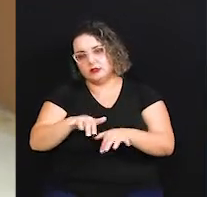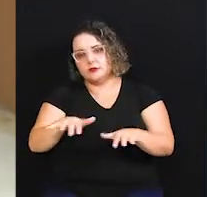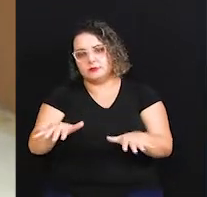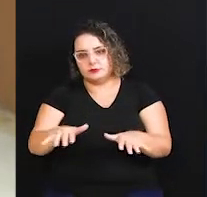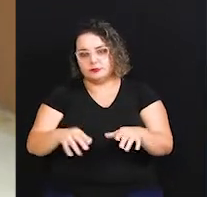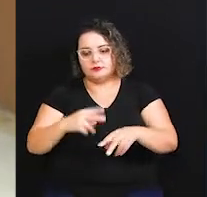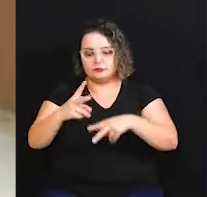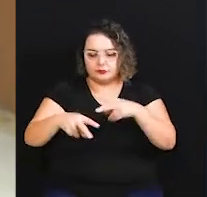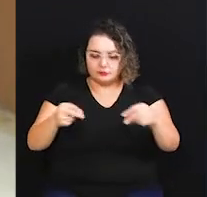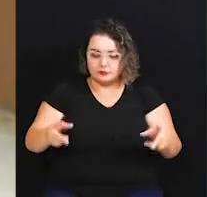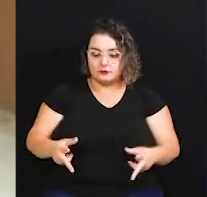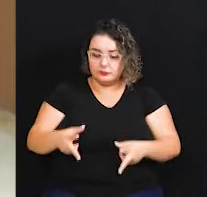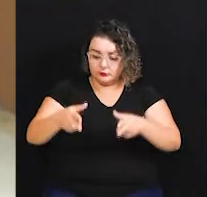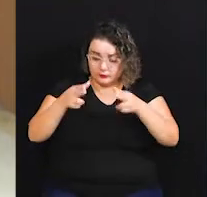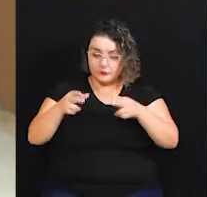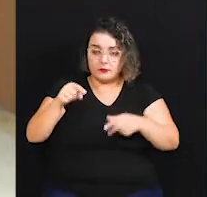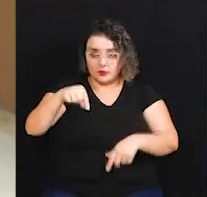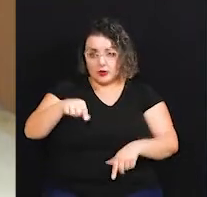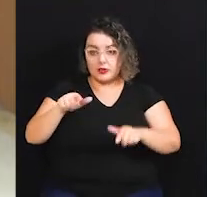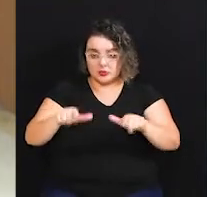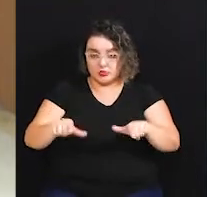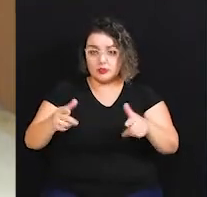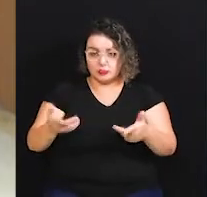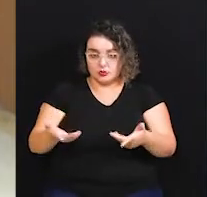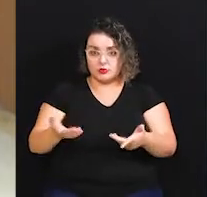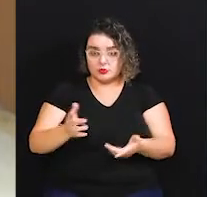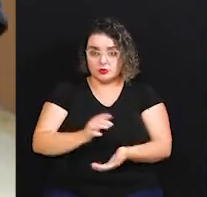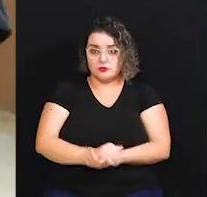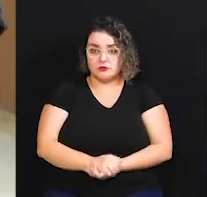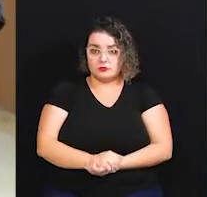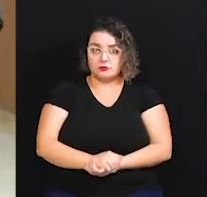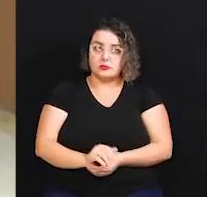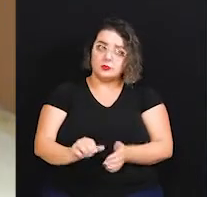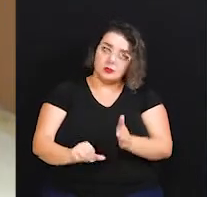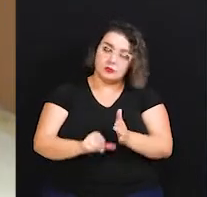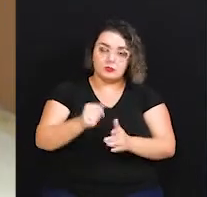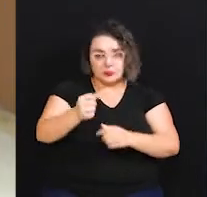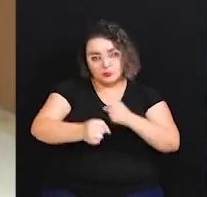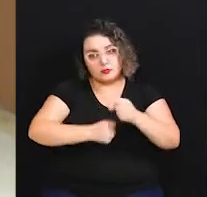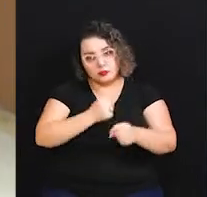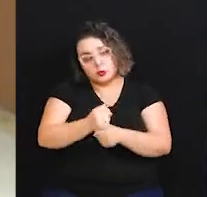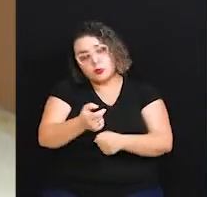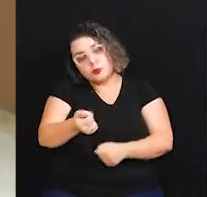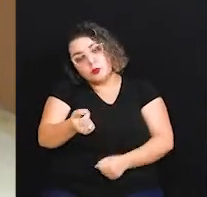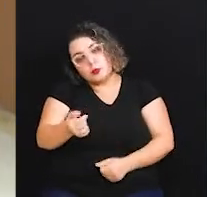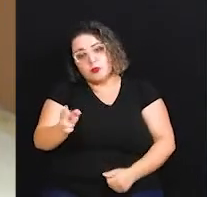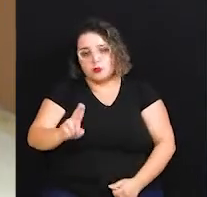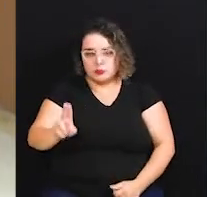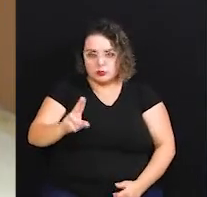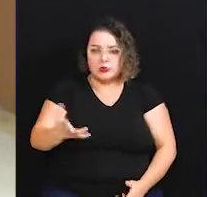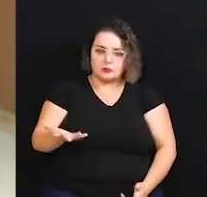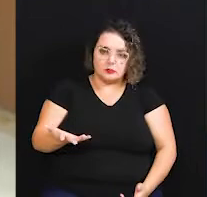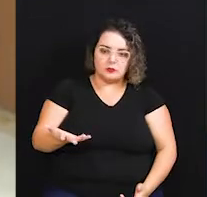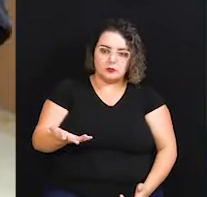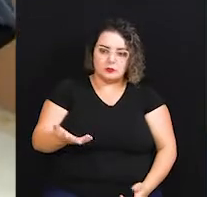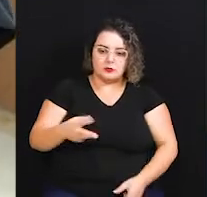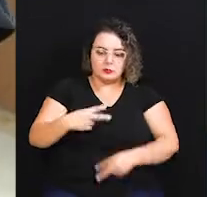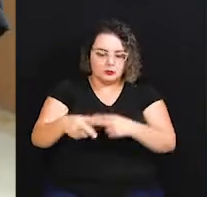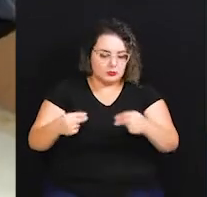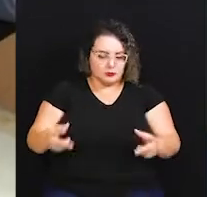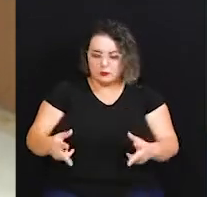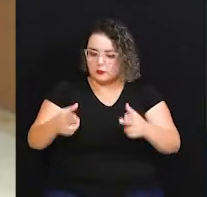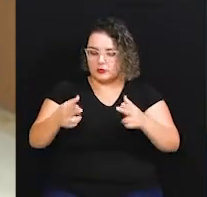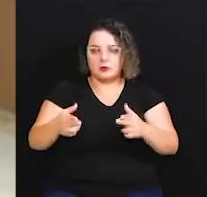nós inauguramos esse espaço, né, que foi no primeiro ano pouco aproveitado devido que a gente acabou de inaugurar e